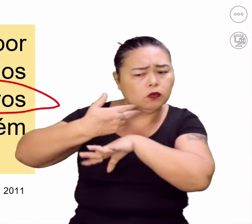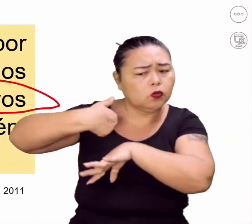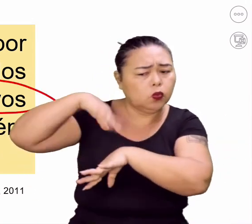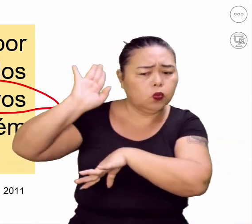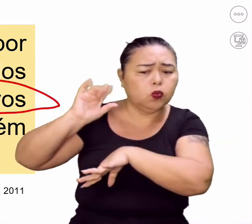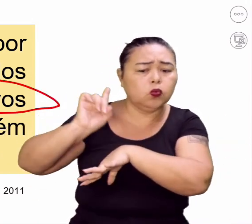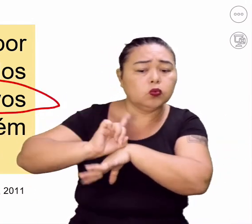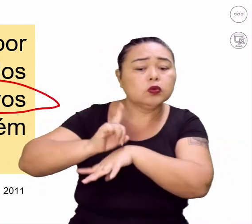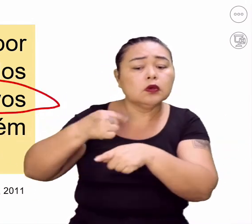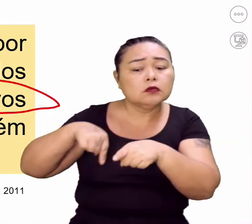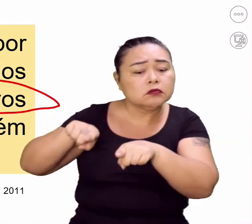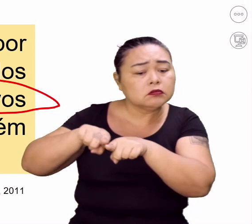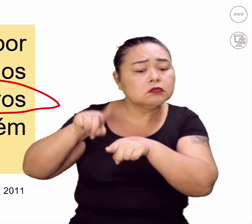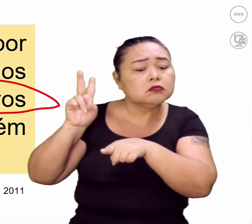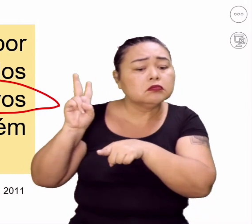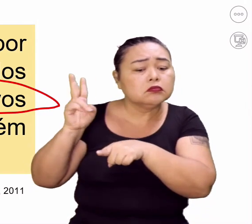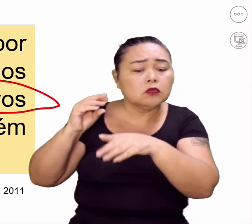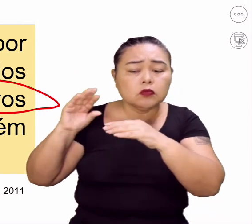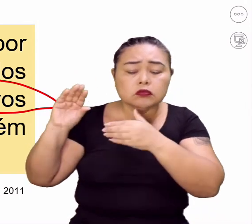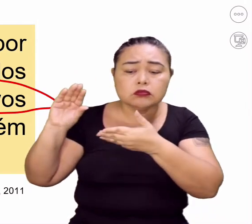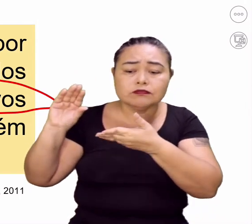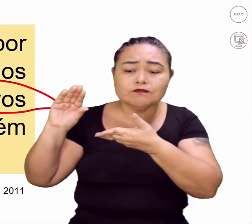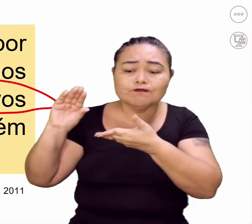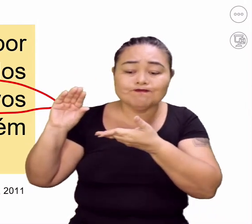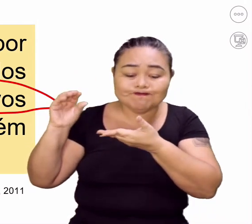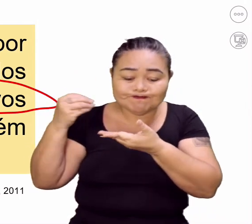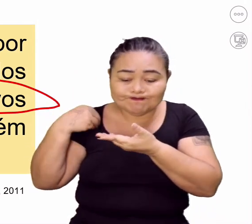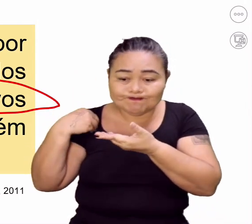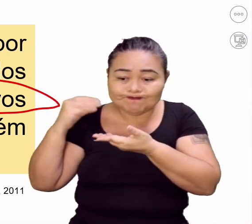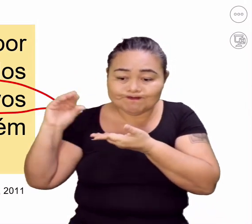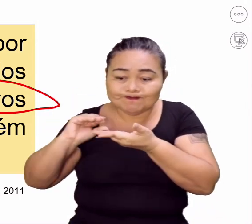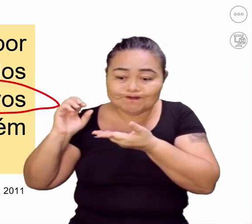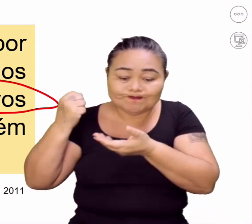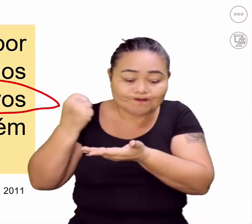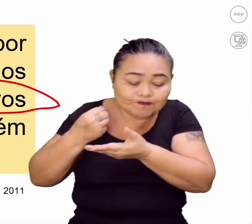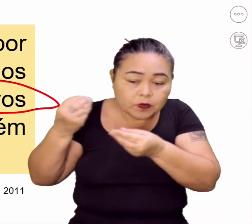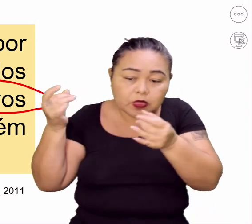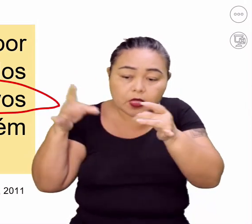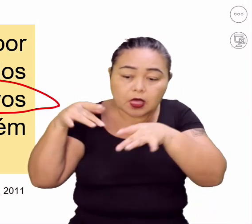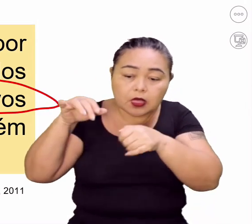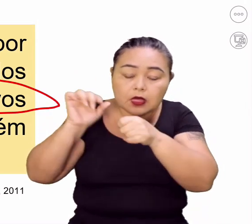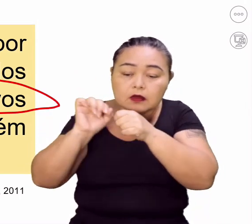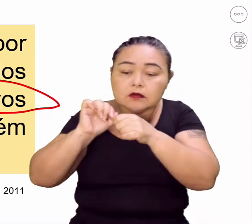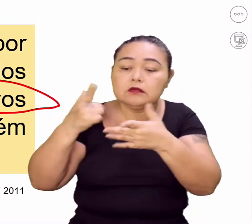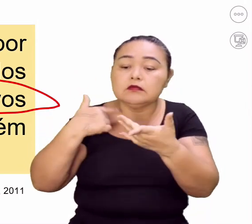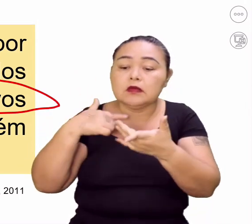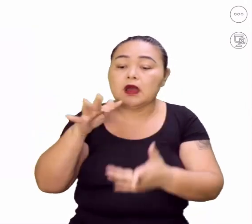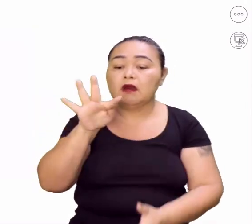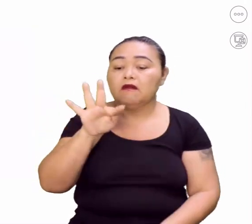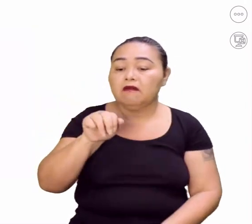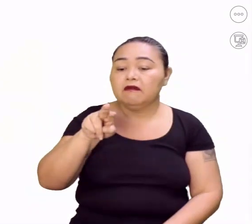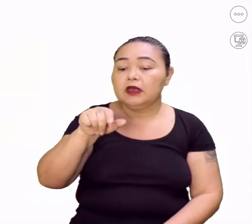muito ácidos e requer também uso de fertilizantes. Muito bem.